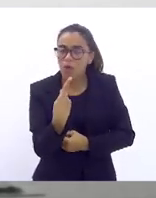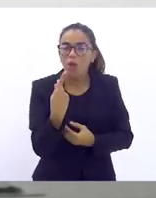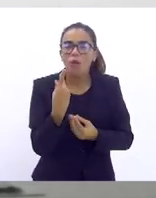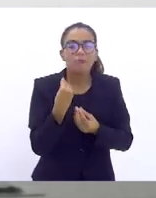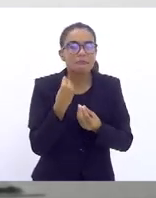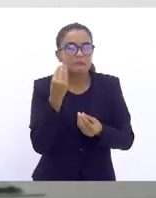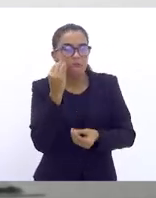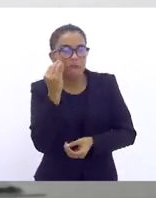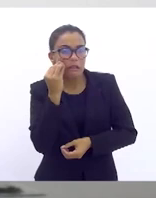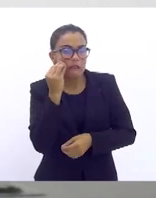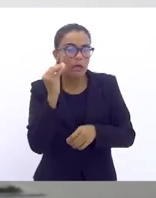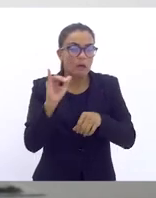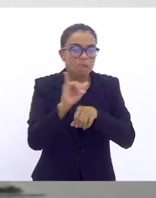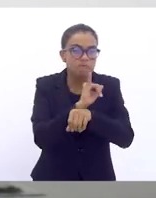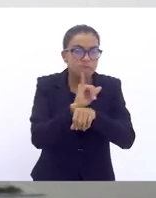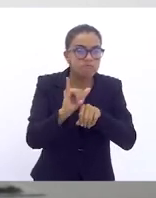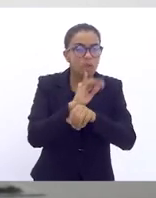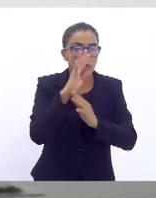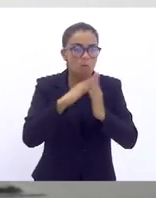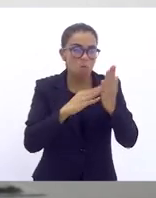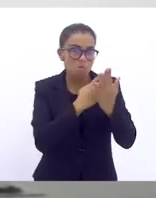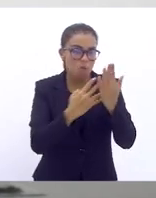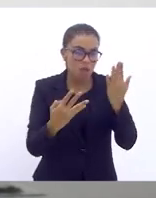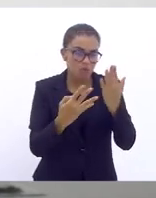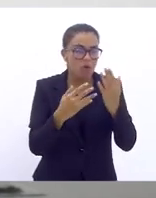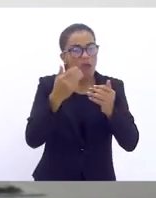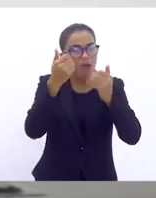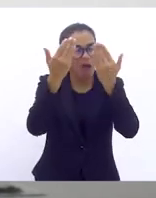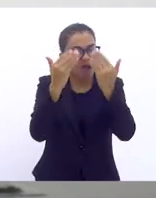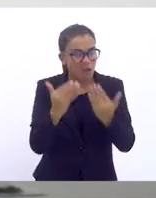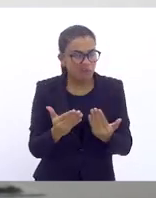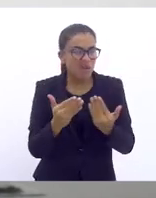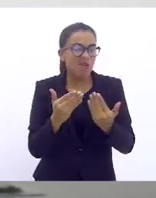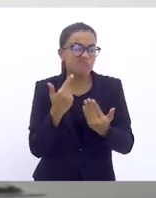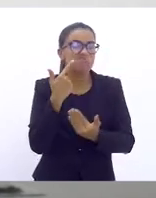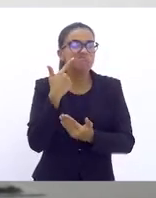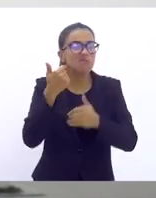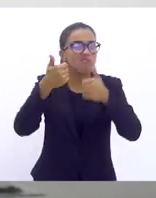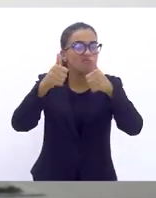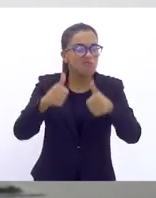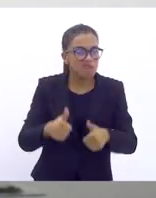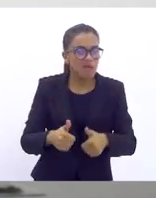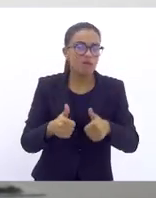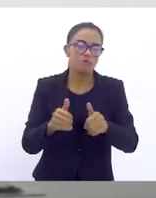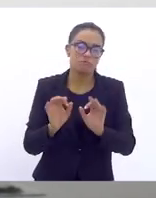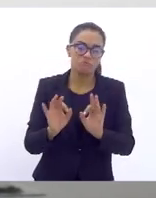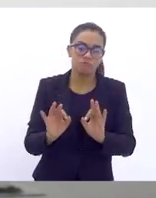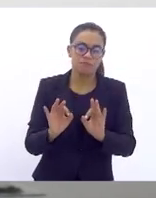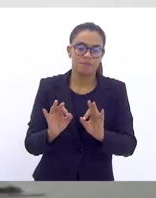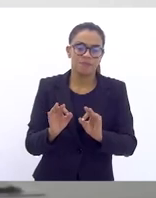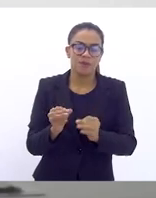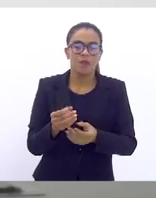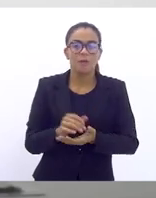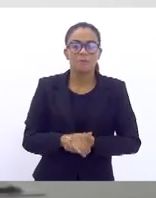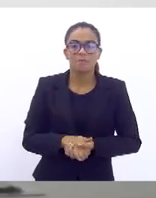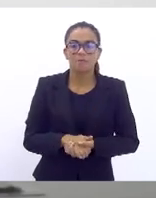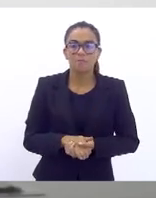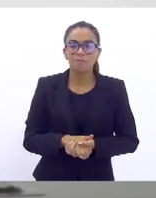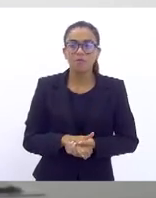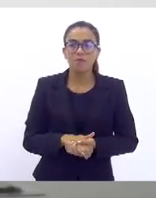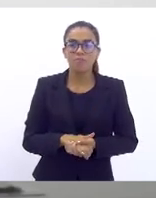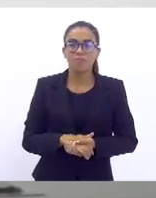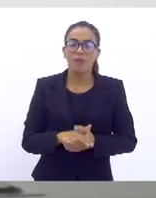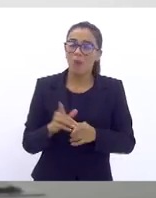um plano melhor para este contexto avaliar ver como é que tá o cenário como é que não tá isso tem sido uma uma